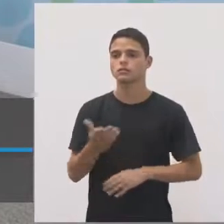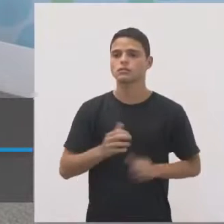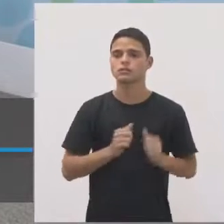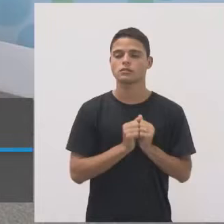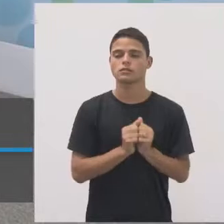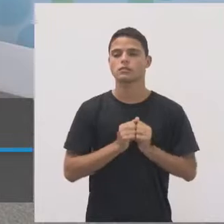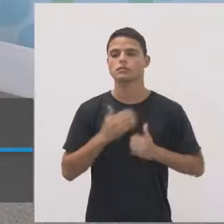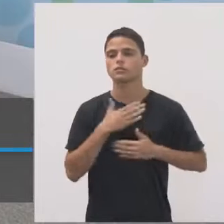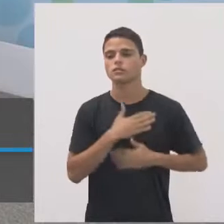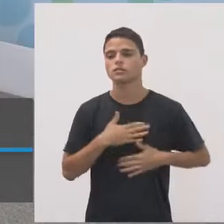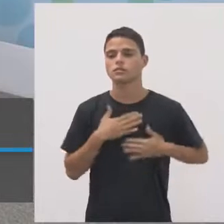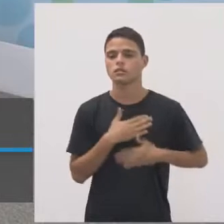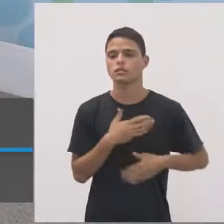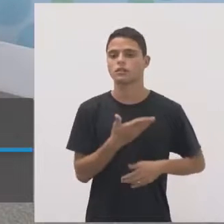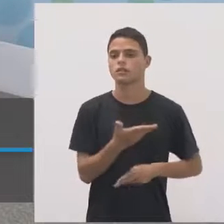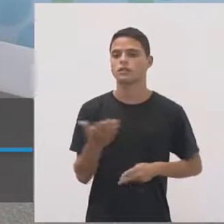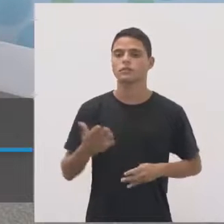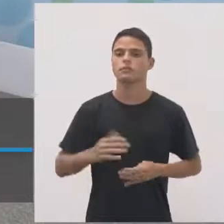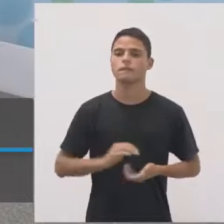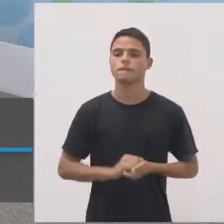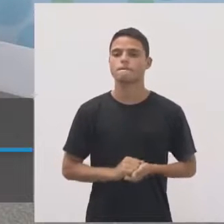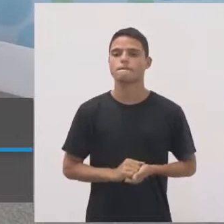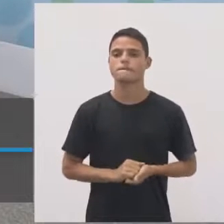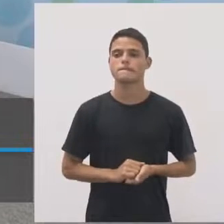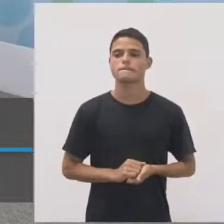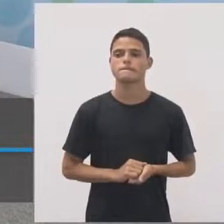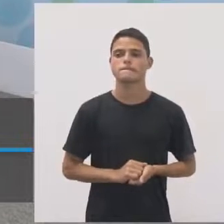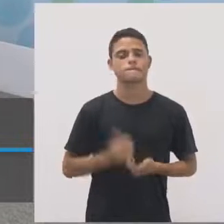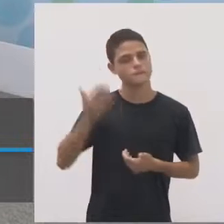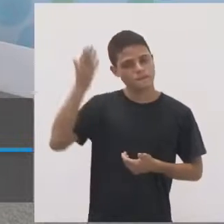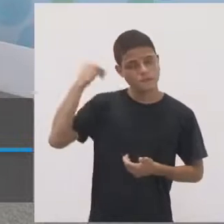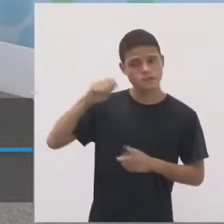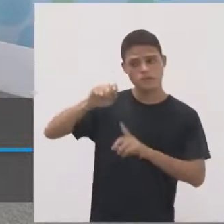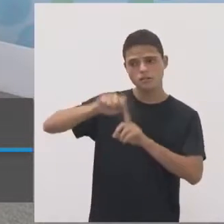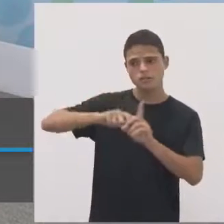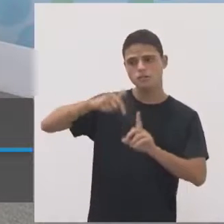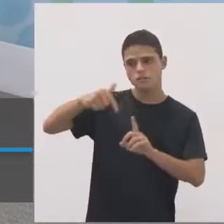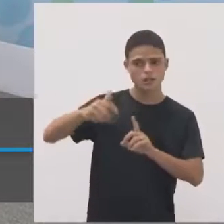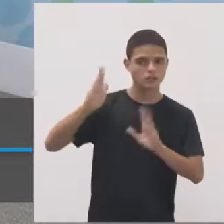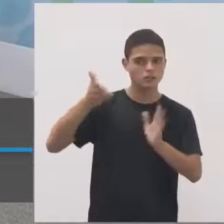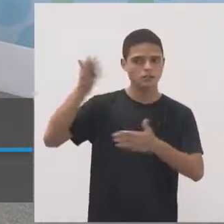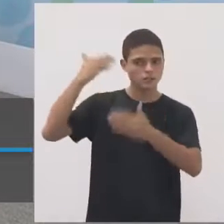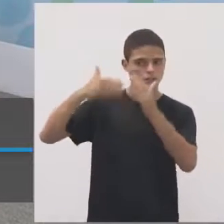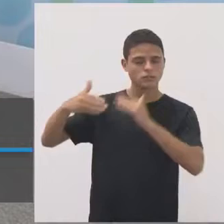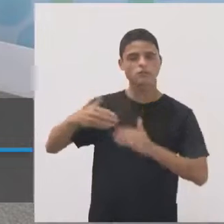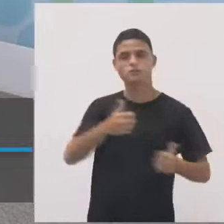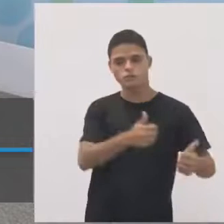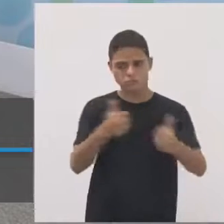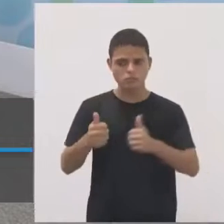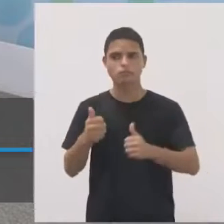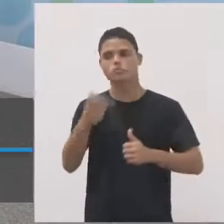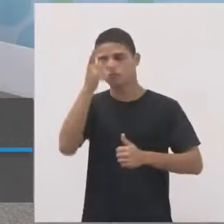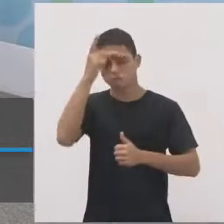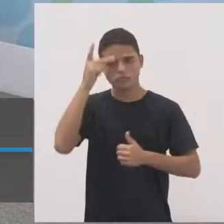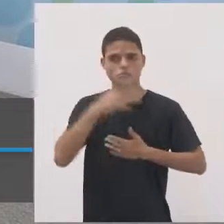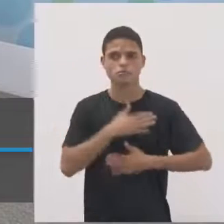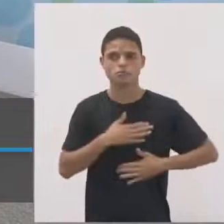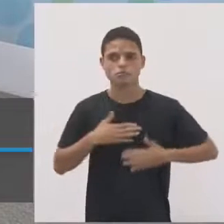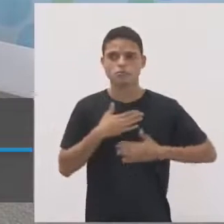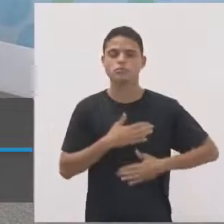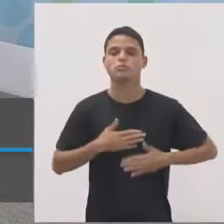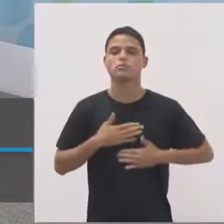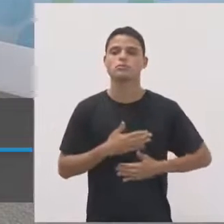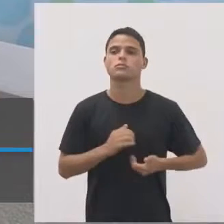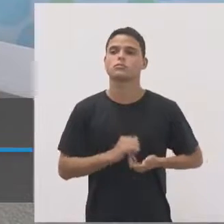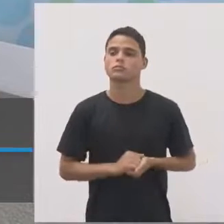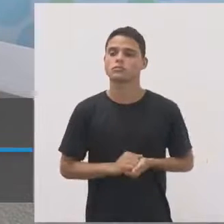prazer estar de volta aqui com vocês. Faz 7 meses que eu vim, foi super positivo, o pessoal gostou bastante da formação, até NITs